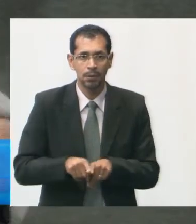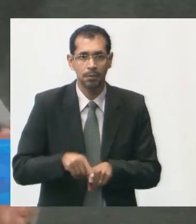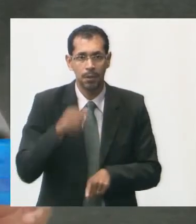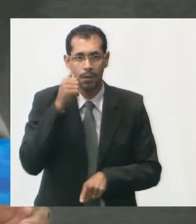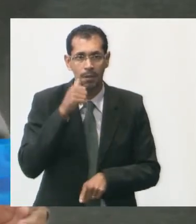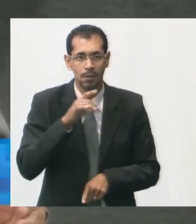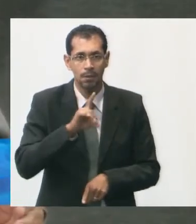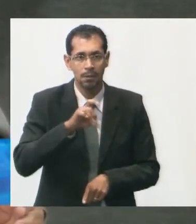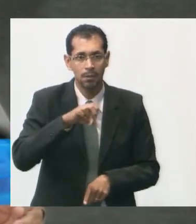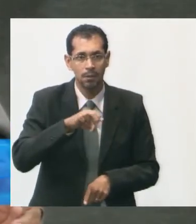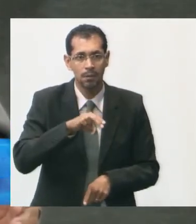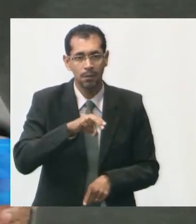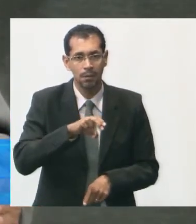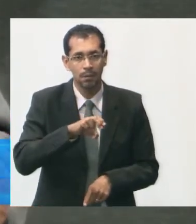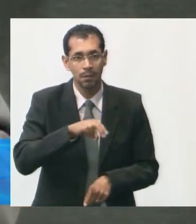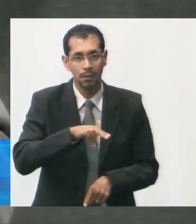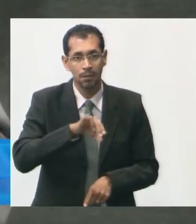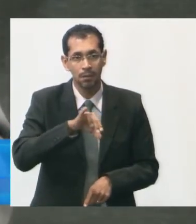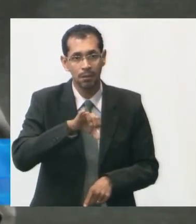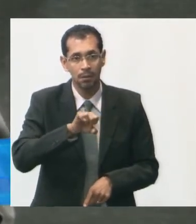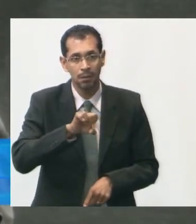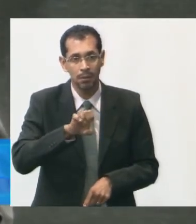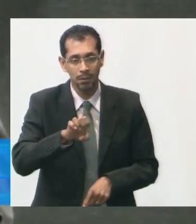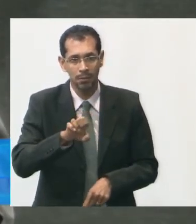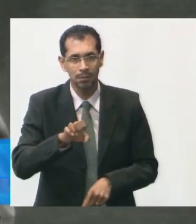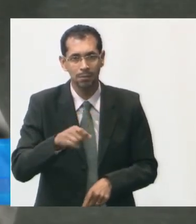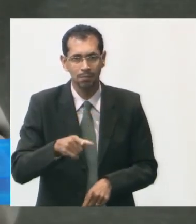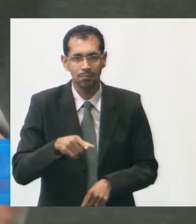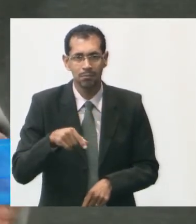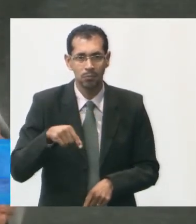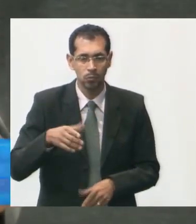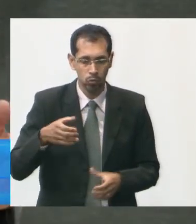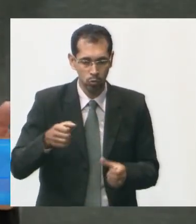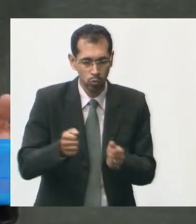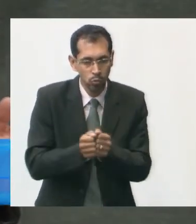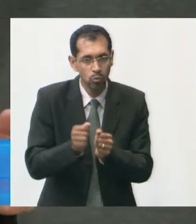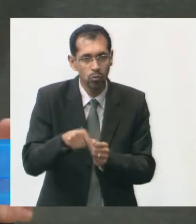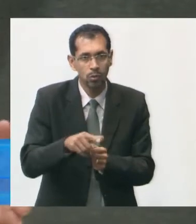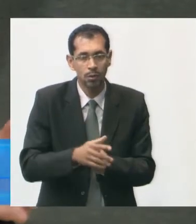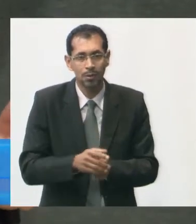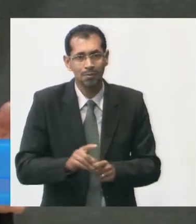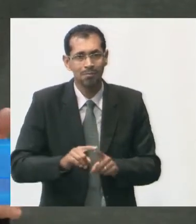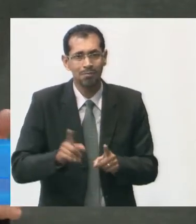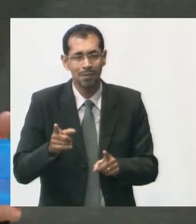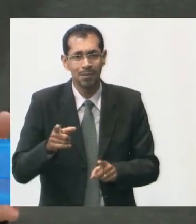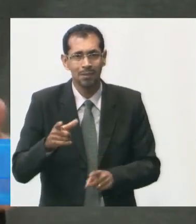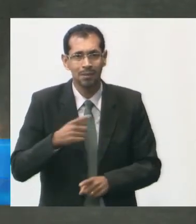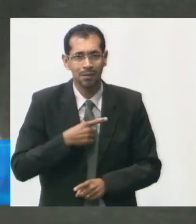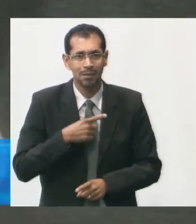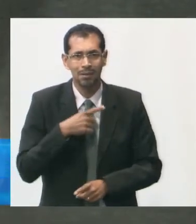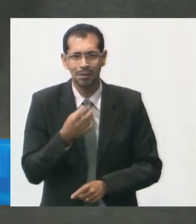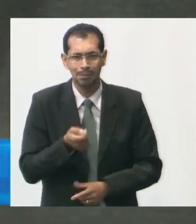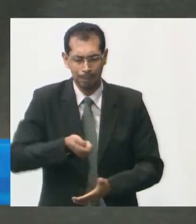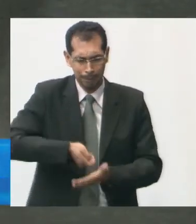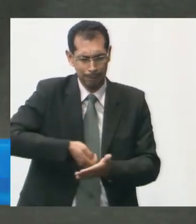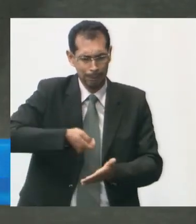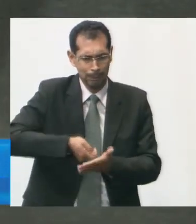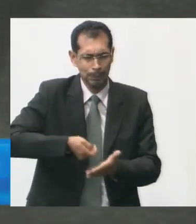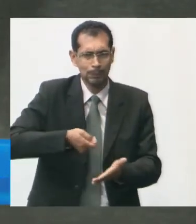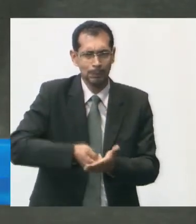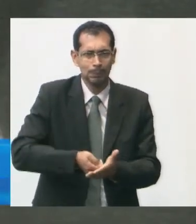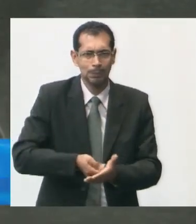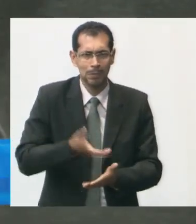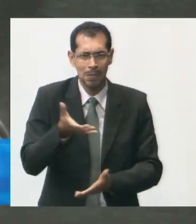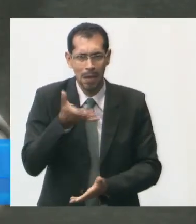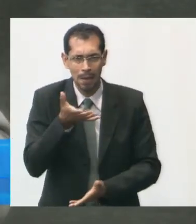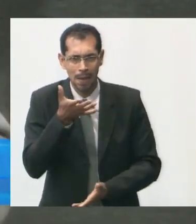não sei por que cargas d'água eles insistiam ou insistem naquela proposta de mão única. Se a comunidade